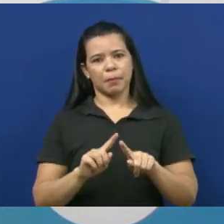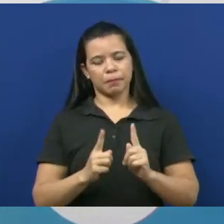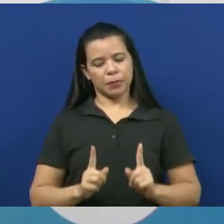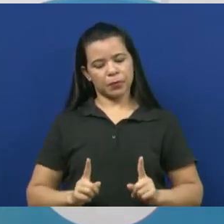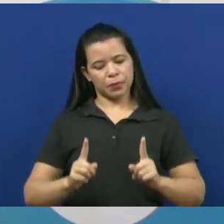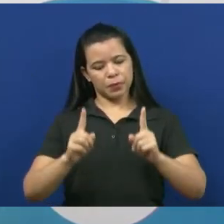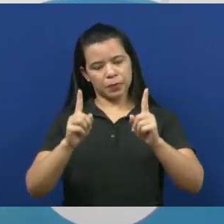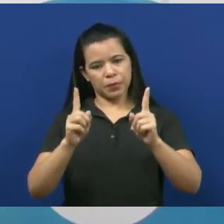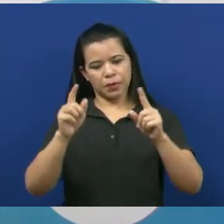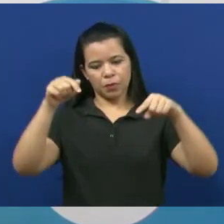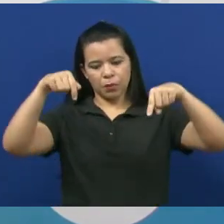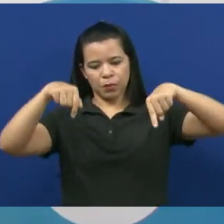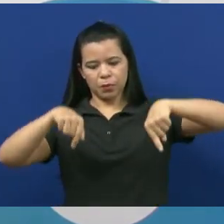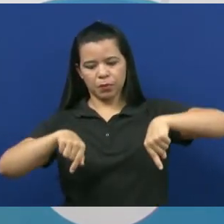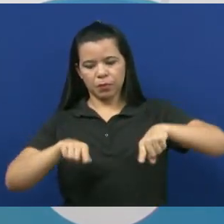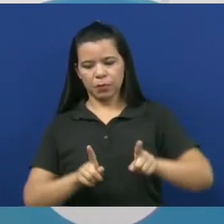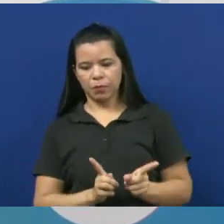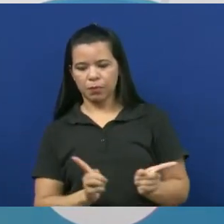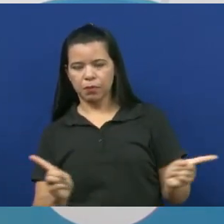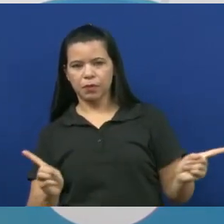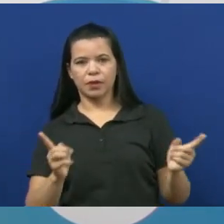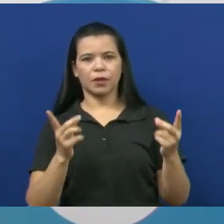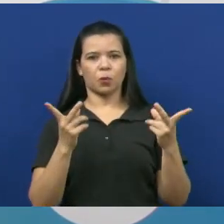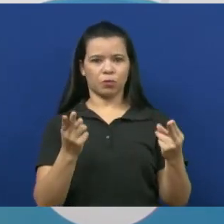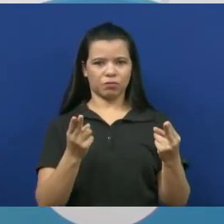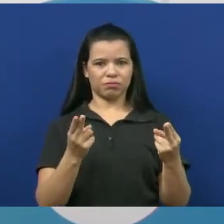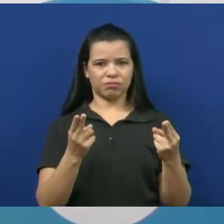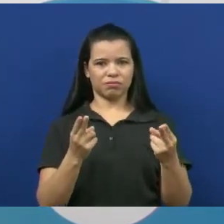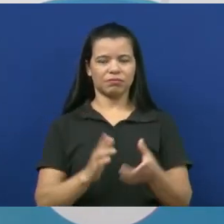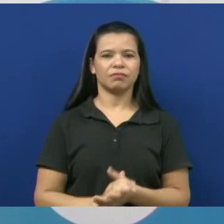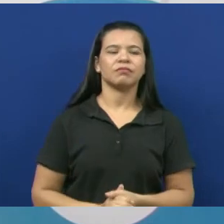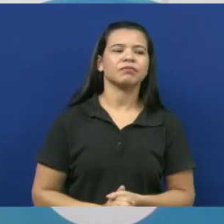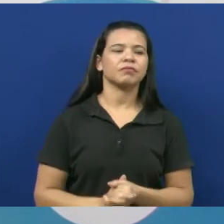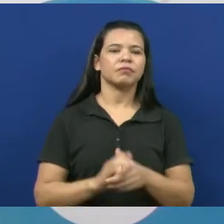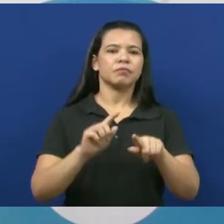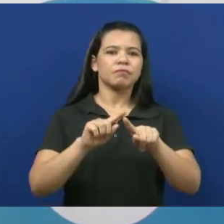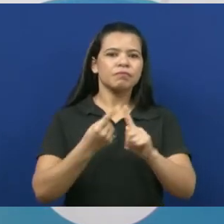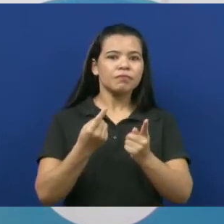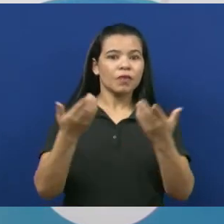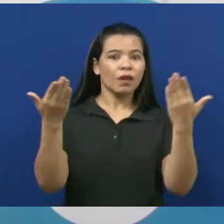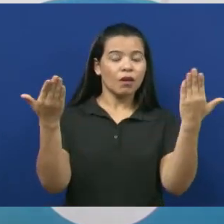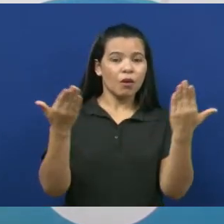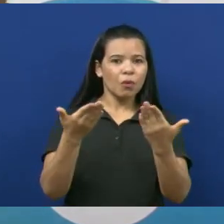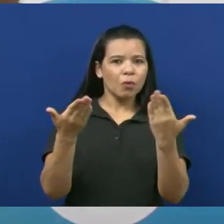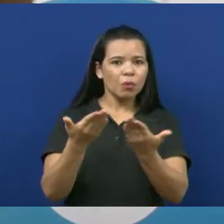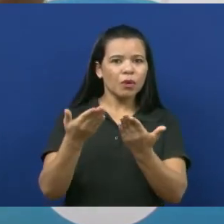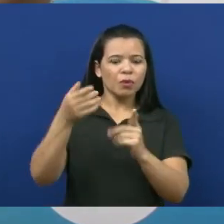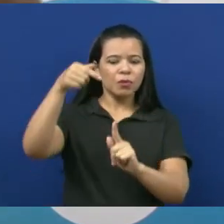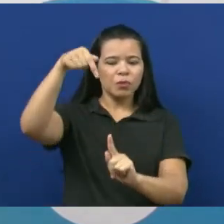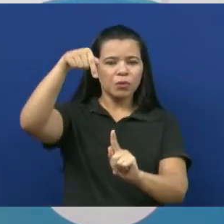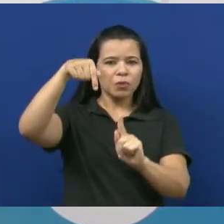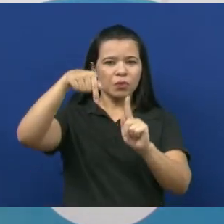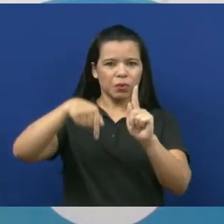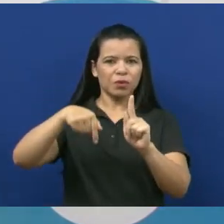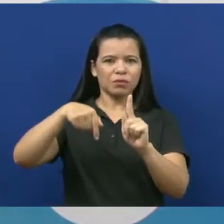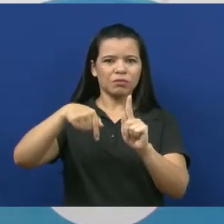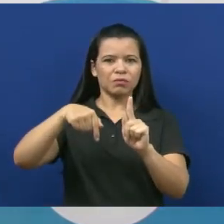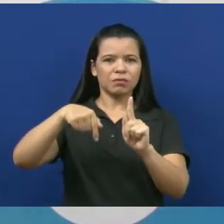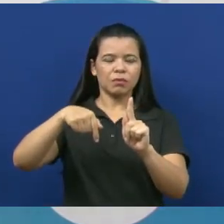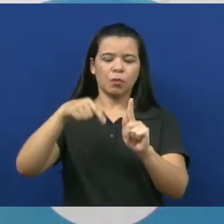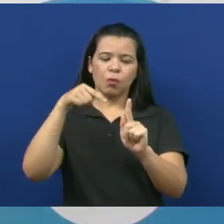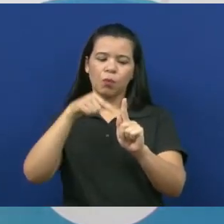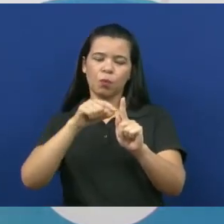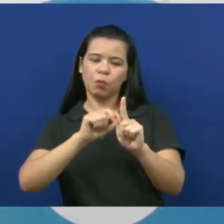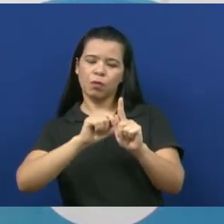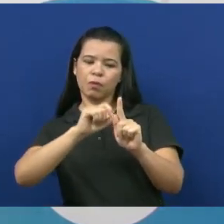direção. Aqui, essa variação ela vai acontecer de maneira contrária, ou seja, se eu aumento o valor de uma grandeza, o valor da outra